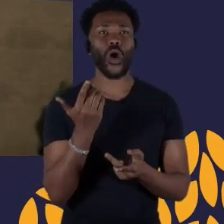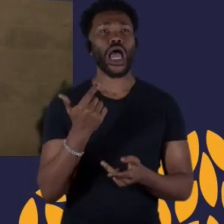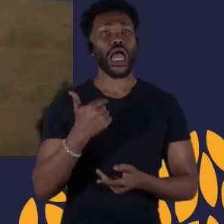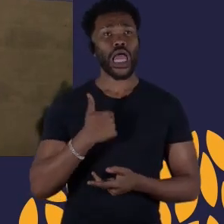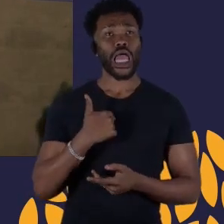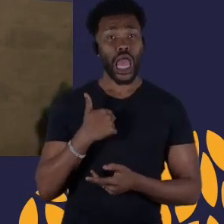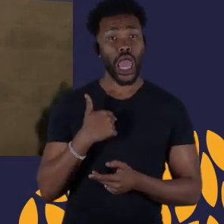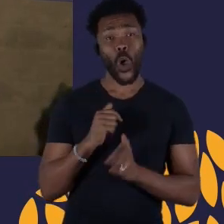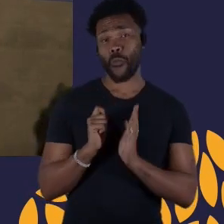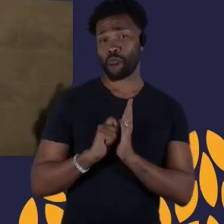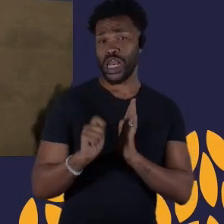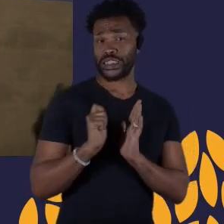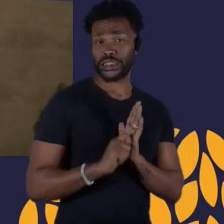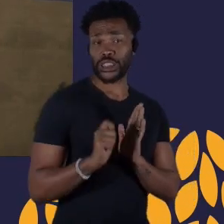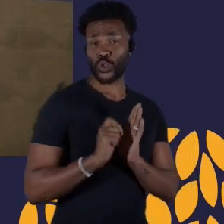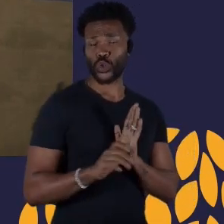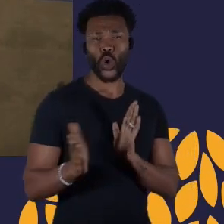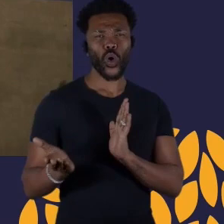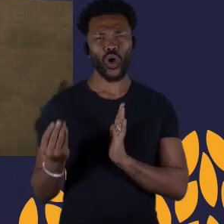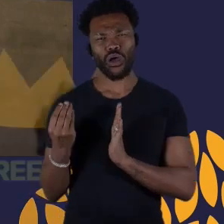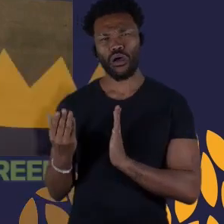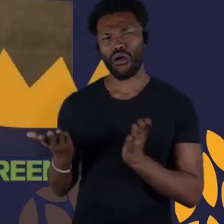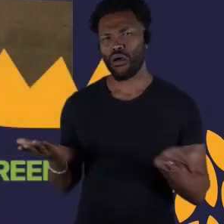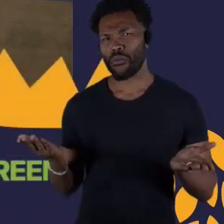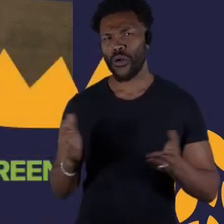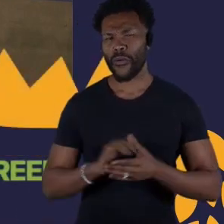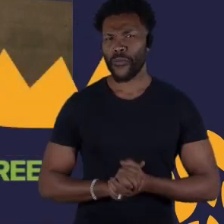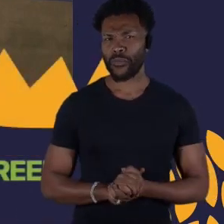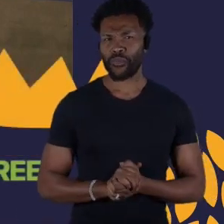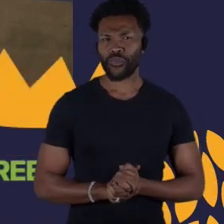sou prescritor. Que é isso?